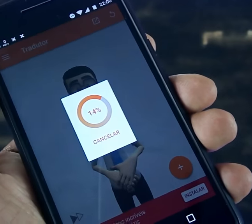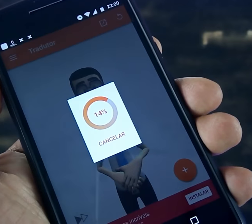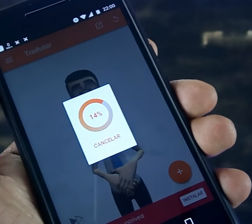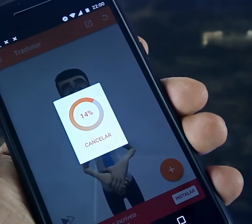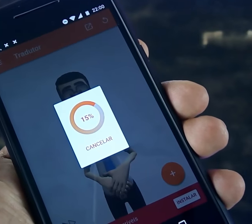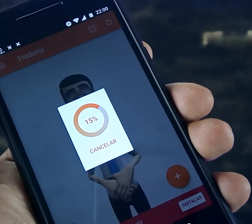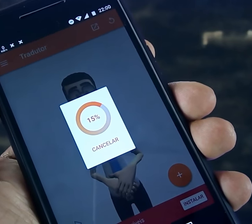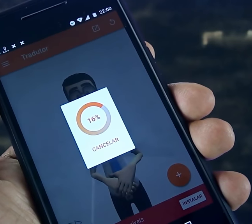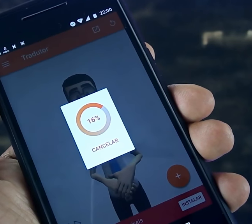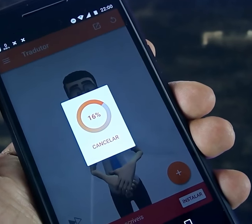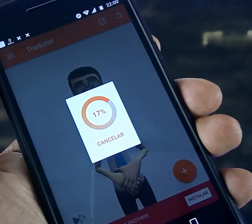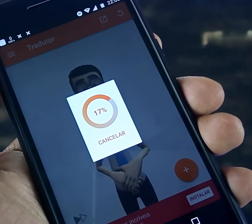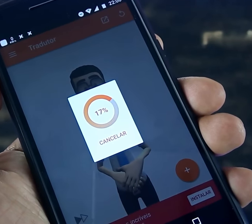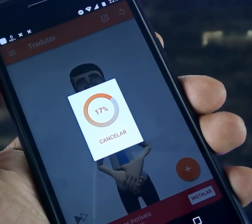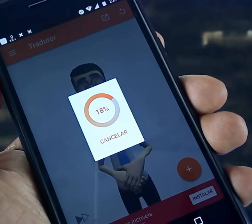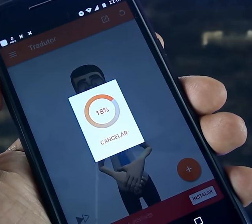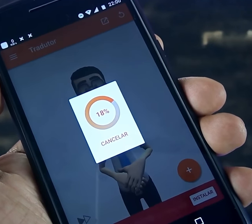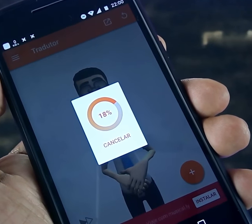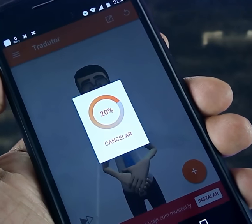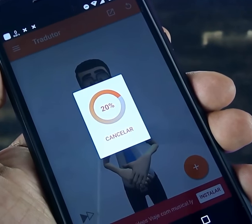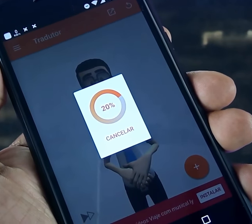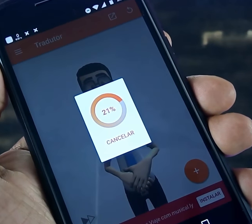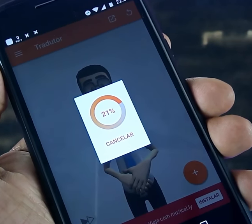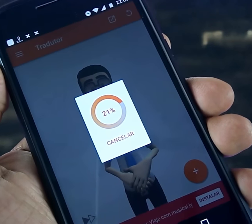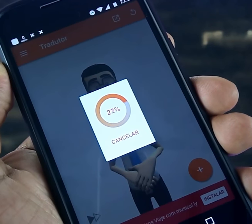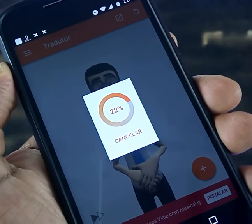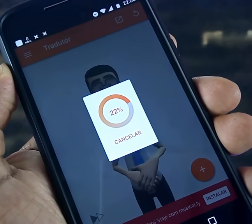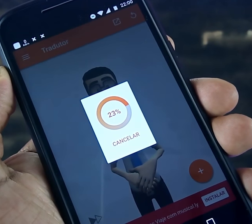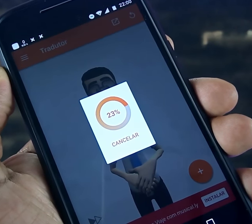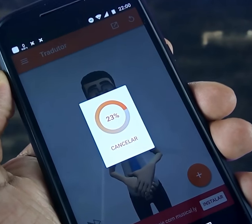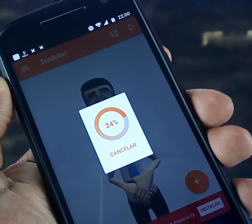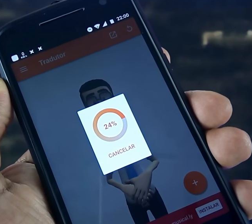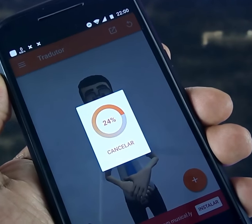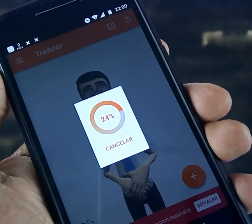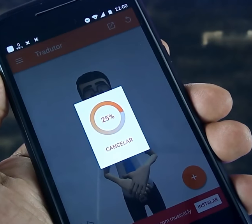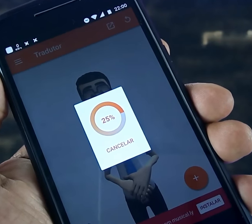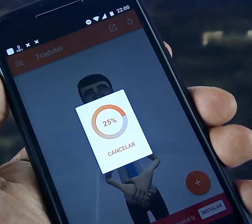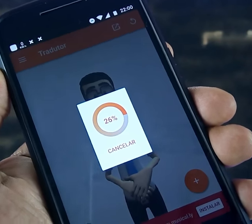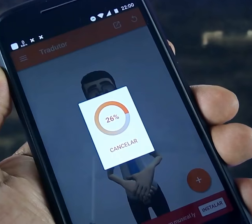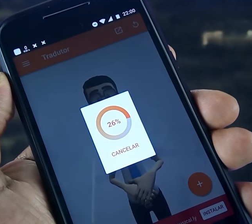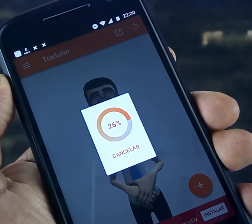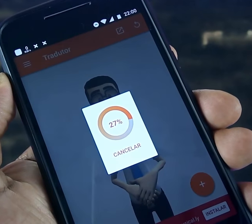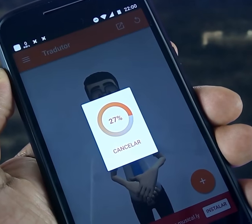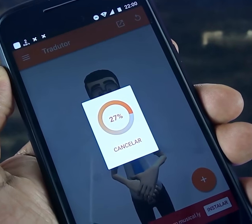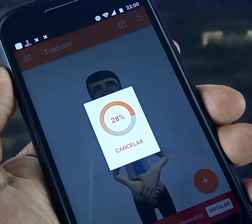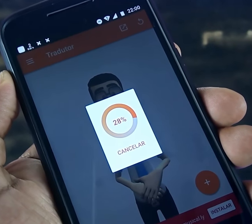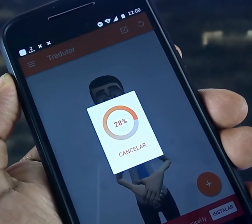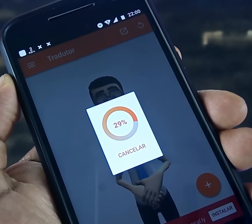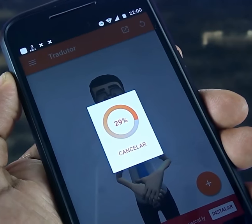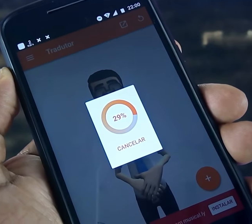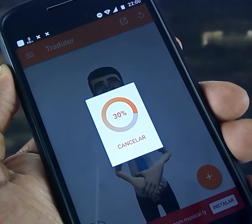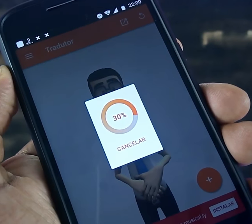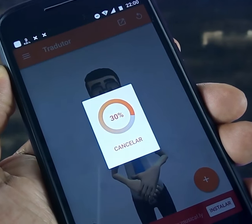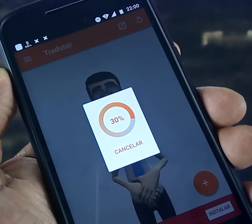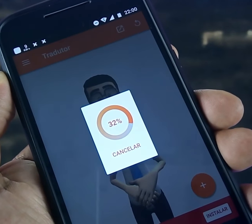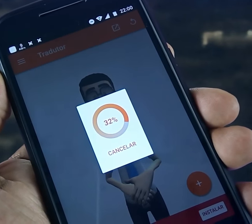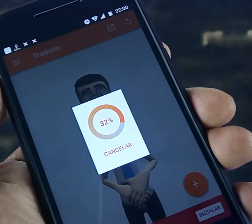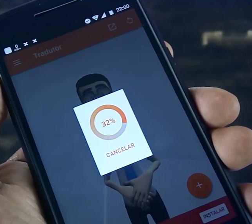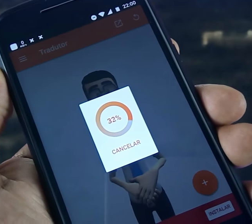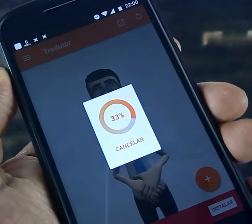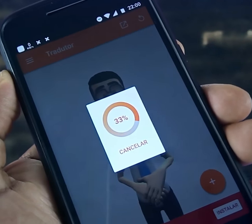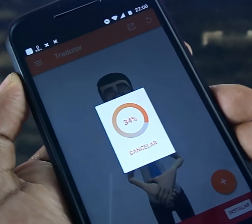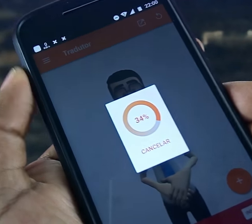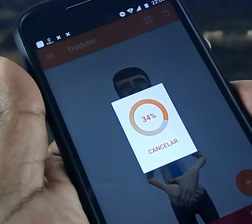via WhatsApp, via direct do Instagram, via Messenger do Facebook, tá? Via